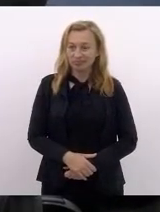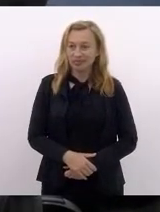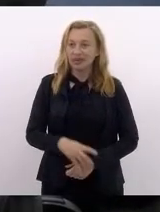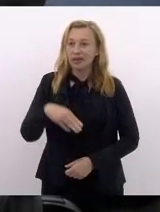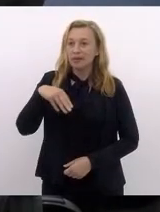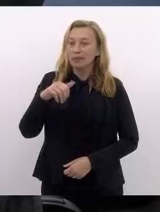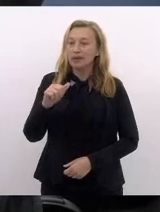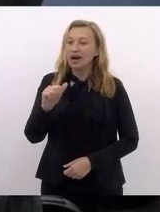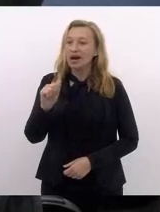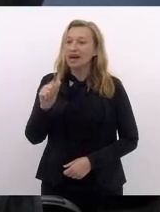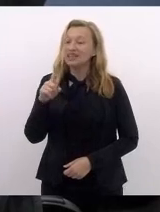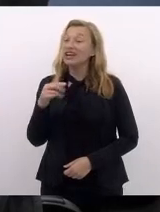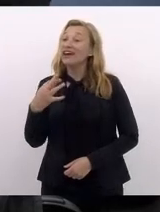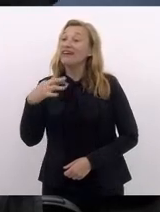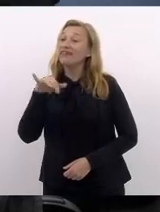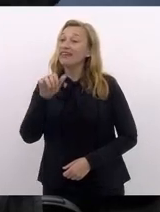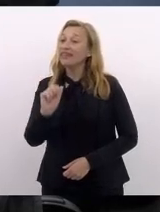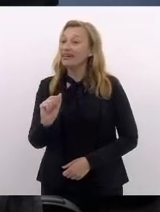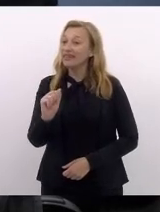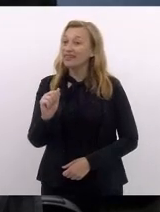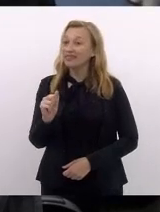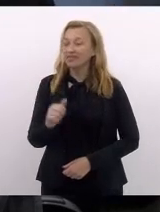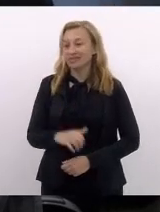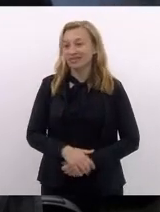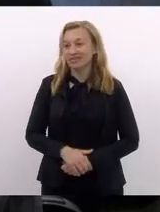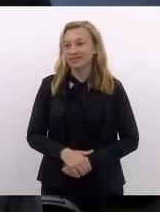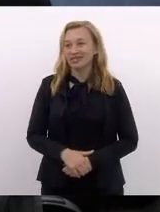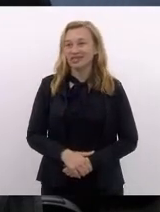Mariane abre os olhos Adriana